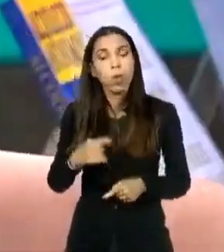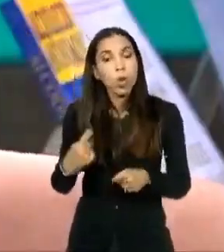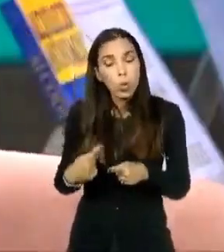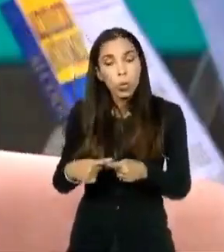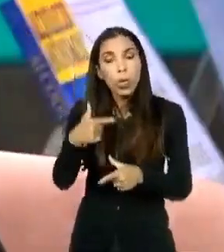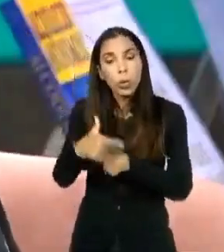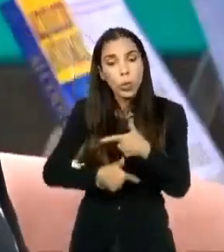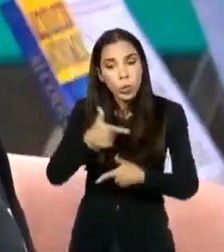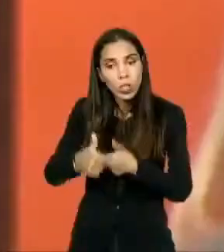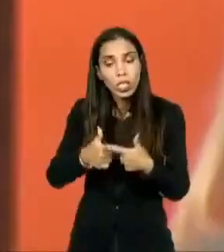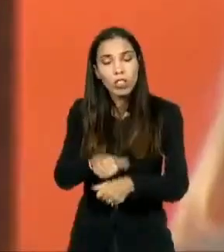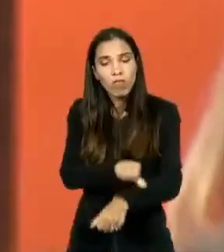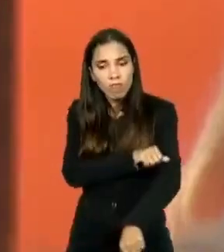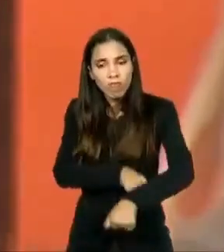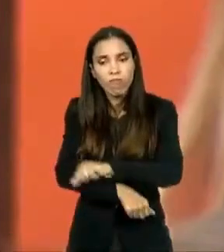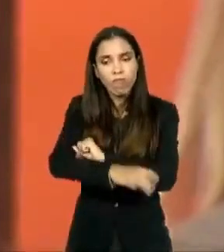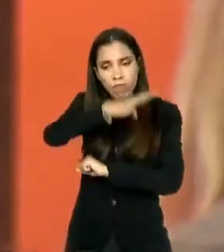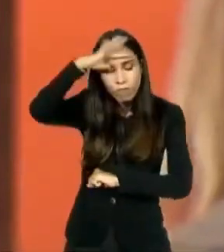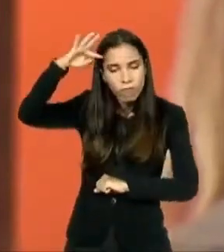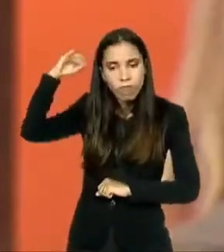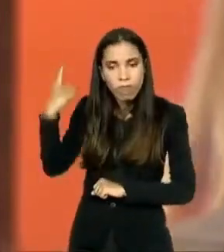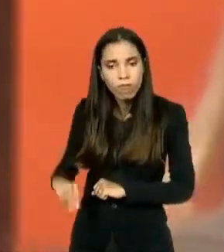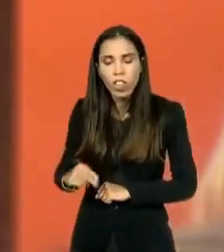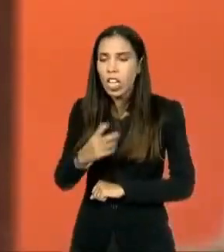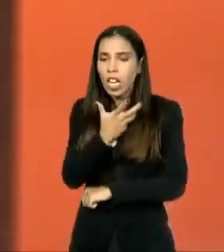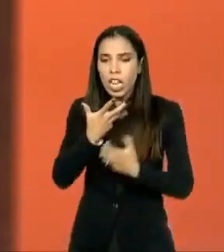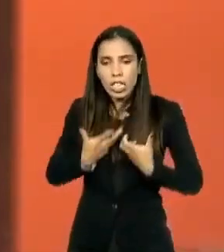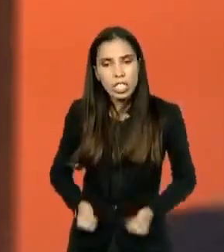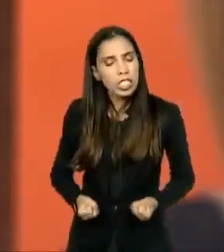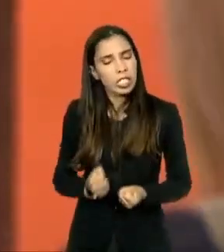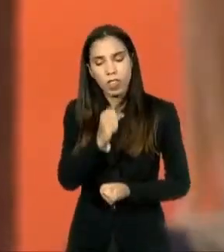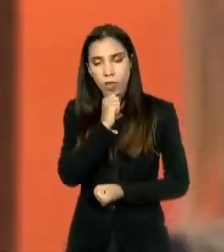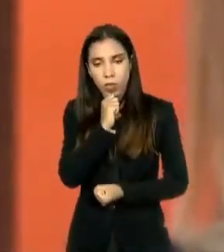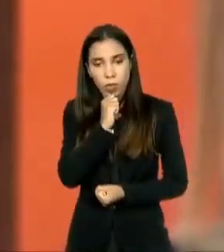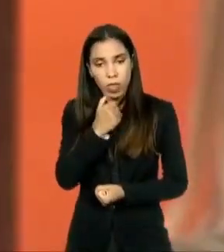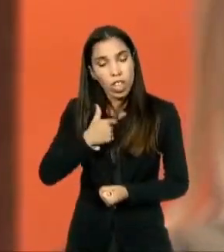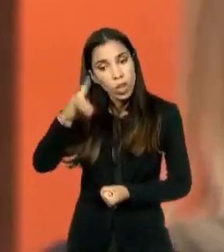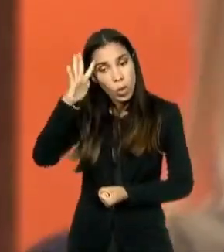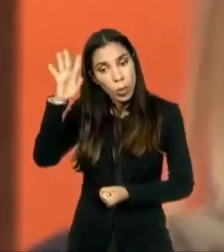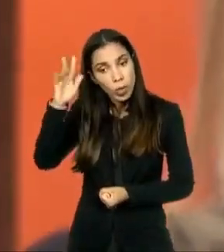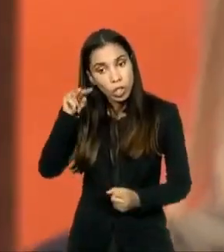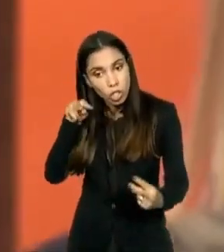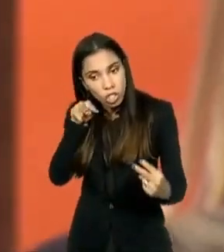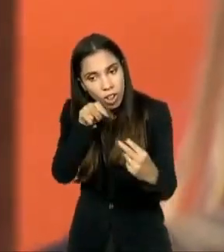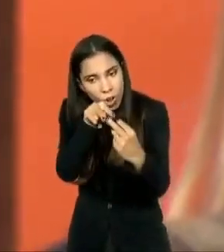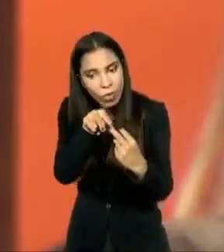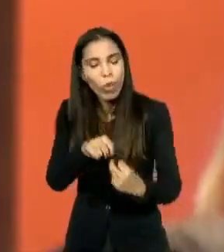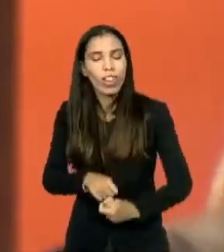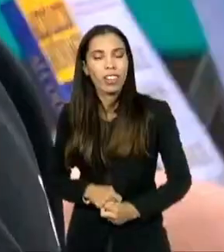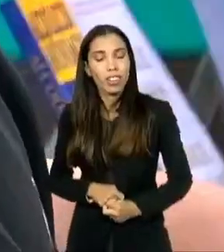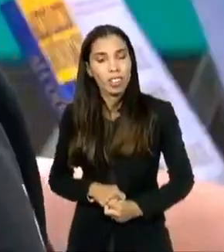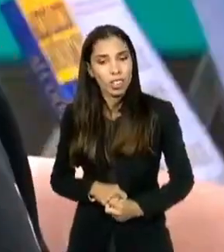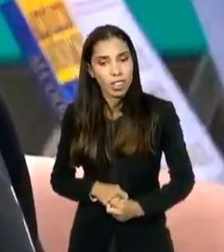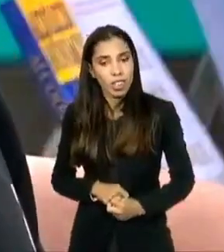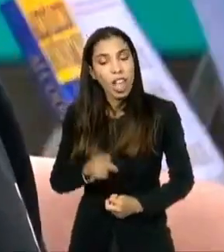muito trabalho e esforço seu. Isso é incansável. E eu imagino, porque também estou olhando para você assim muito de pertinho, que isso